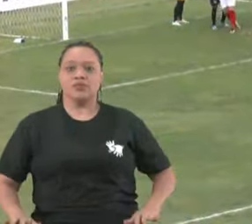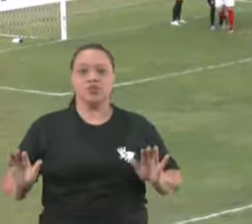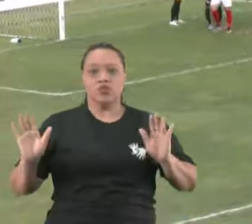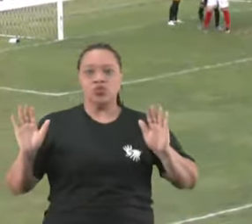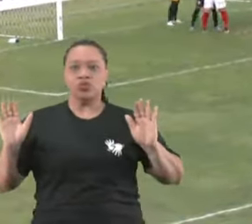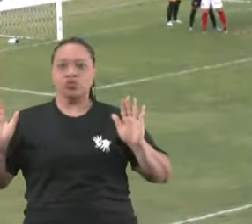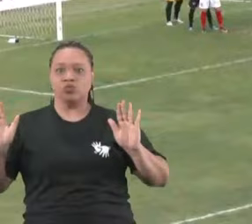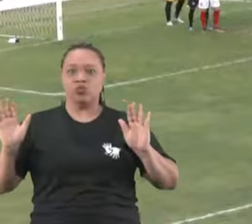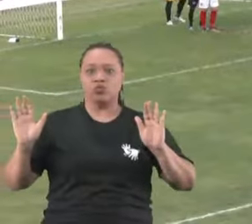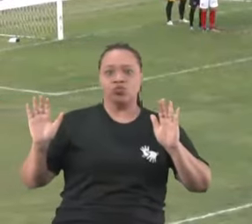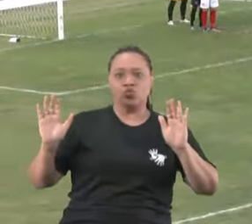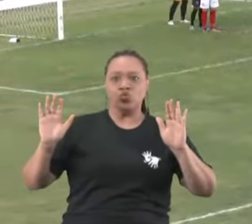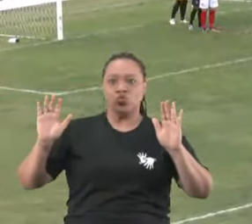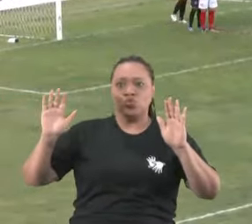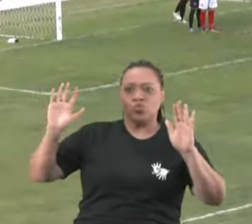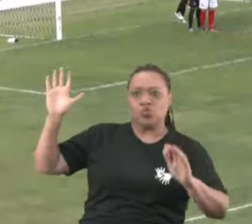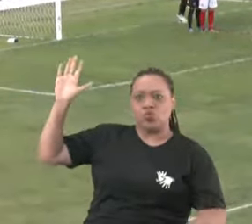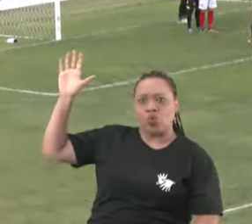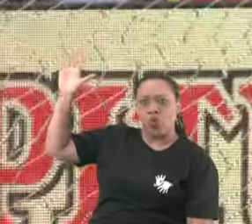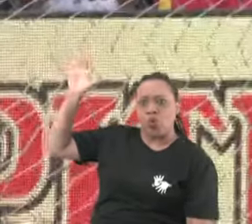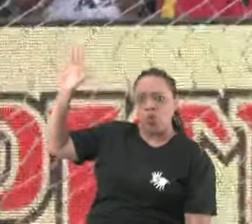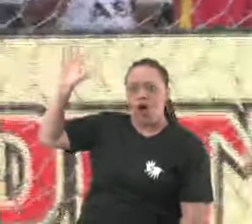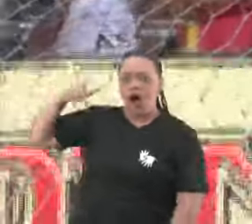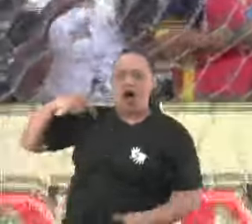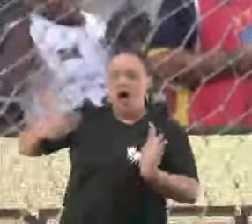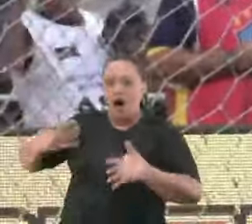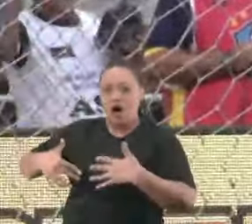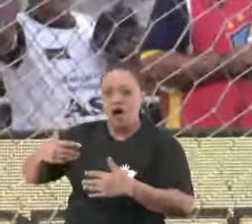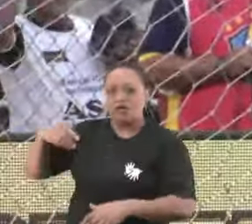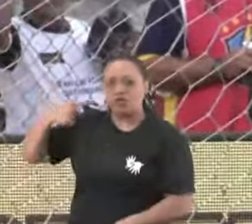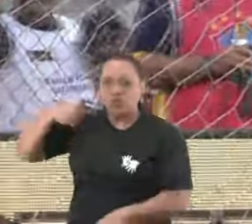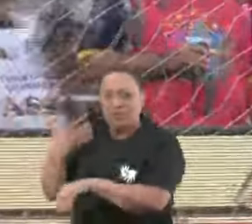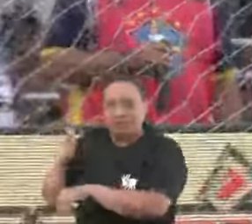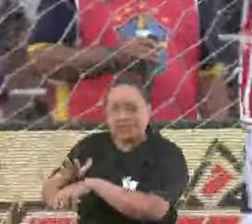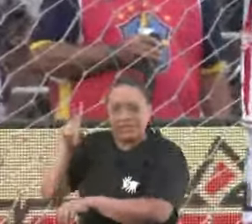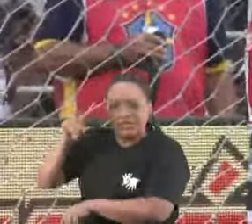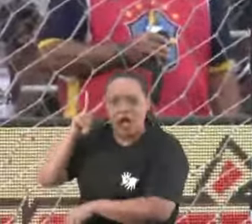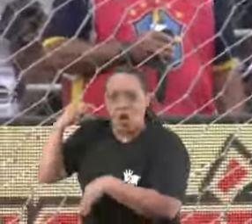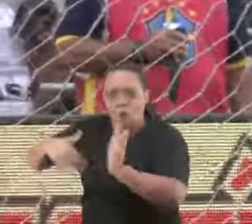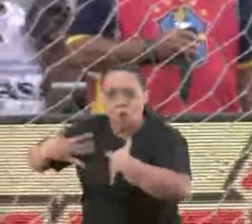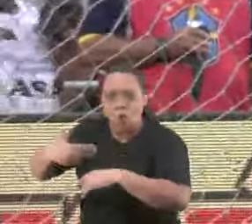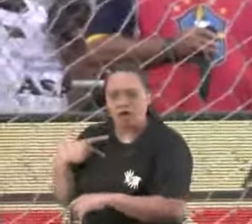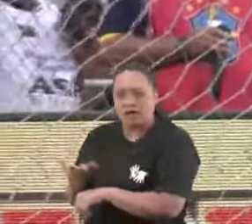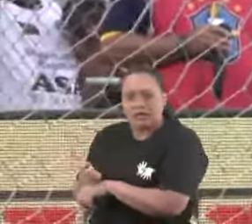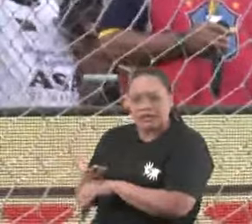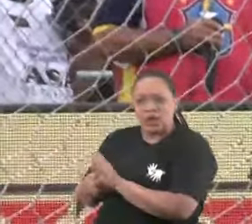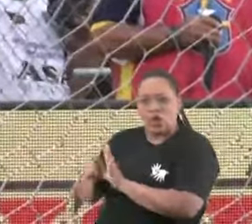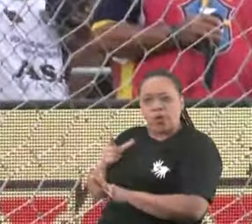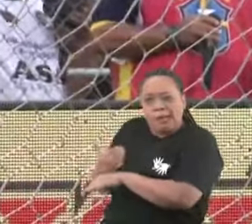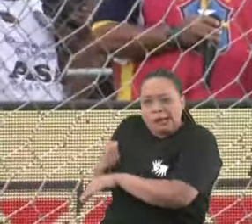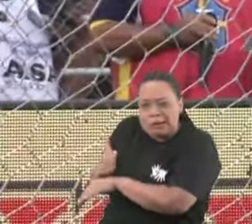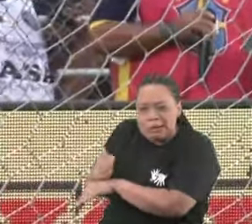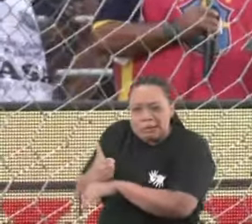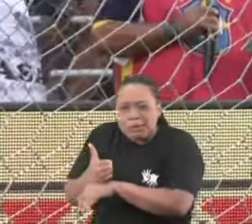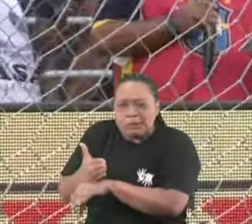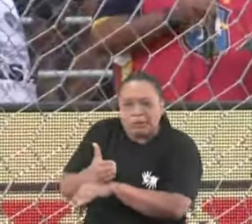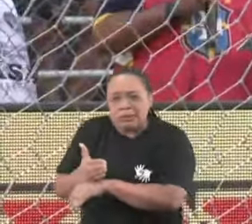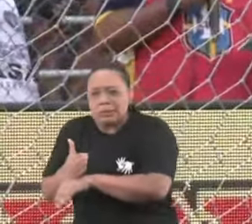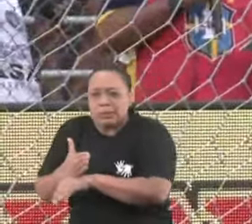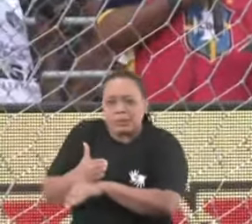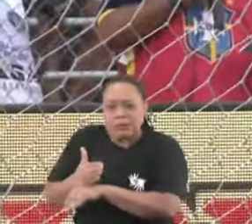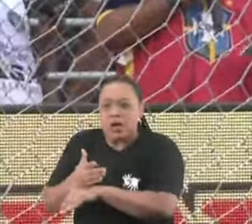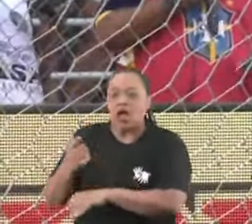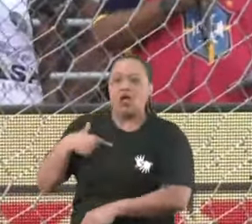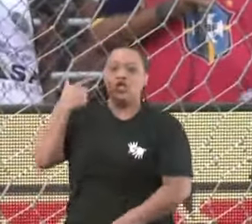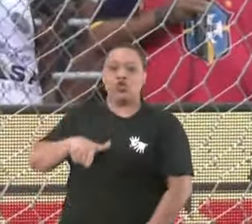Ele levanta uma das mãos, sinaliza. Vai ser aquela jogada lá que a gente treinou. Se liga. E o conversado na área